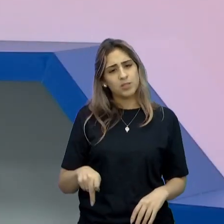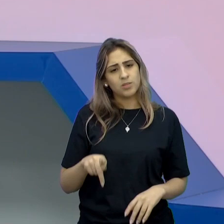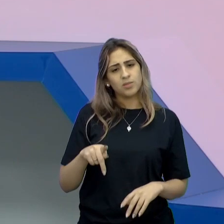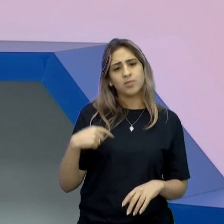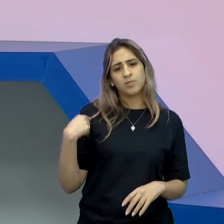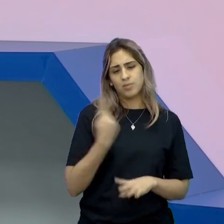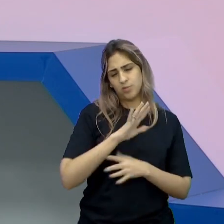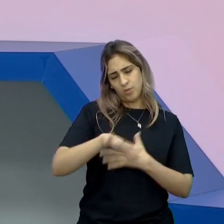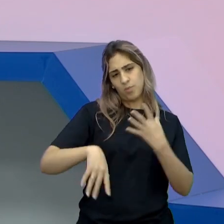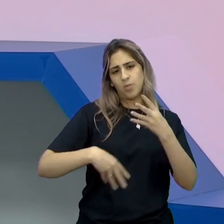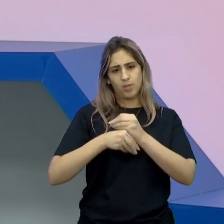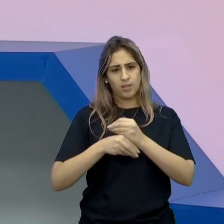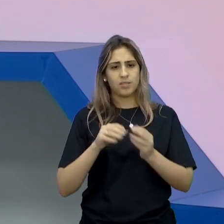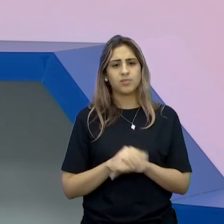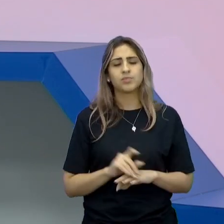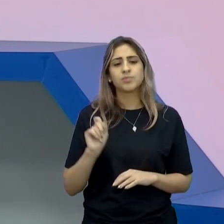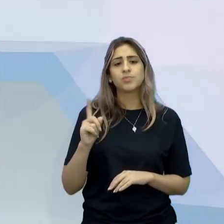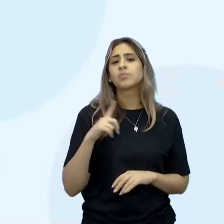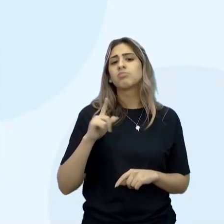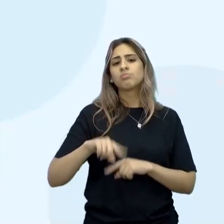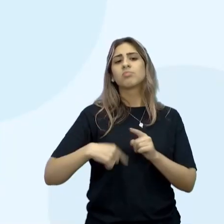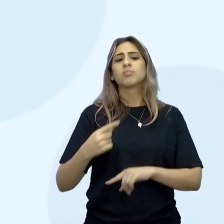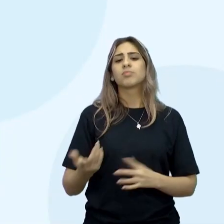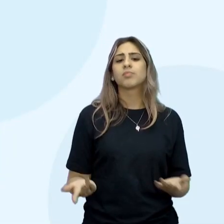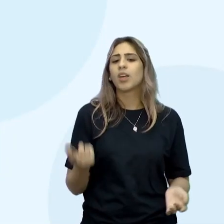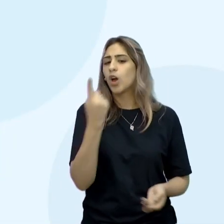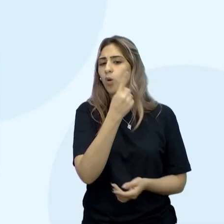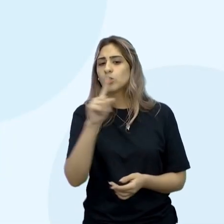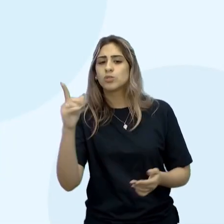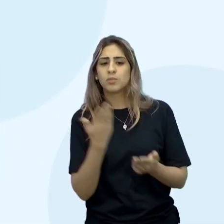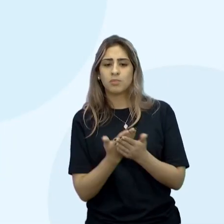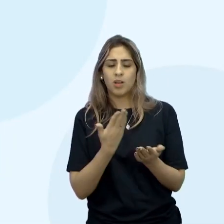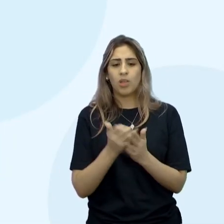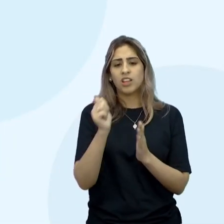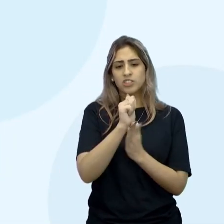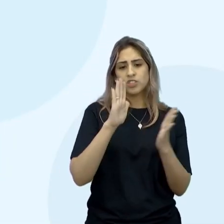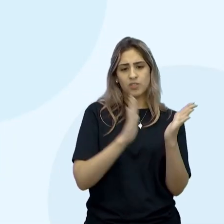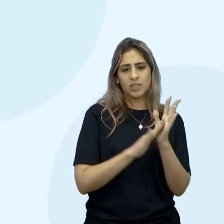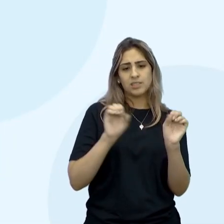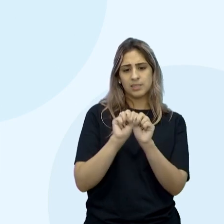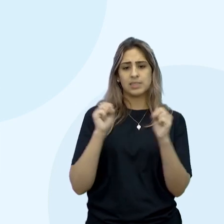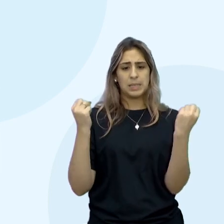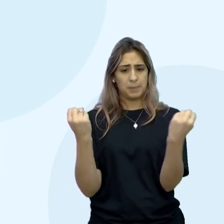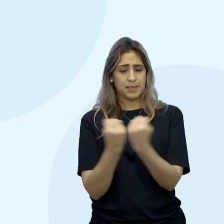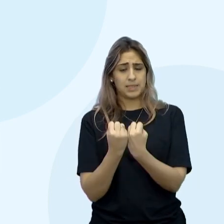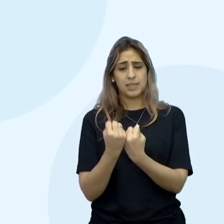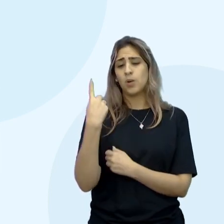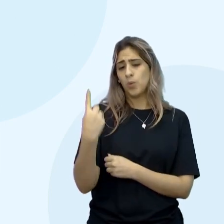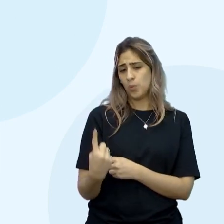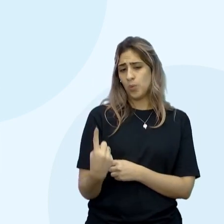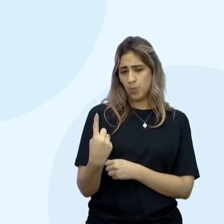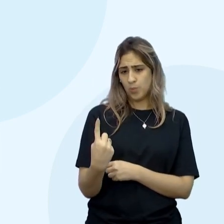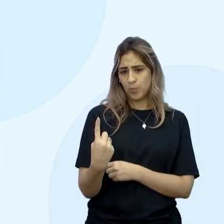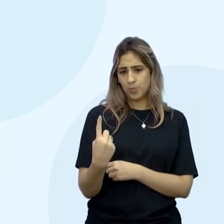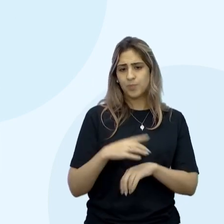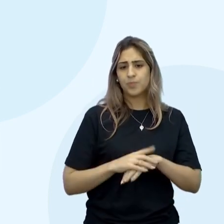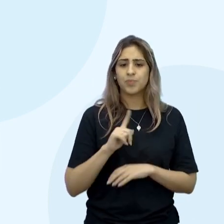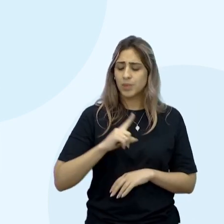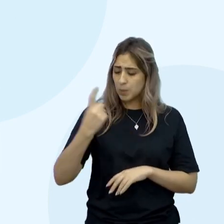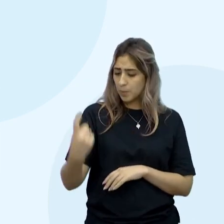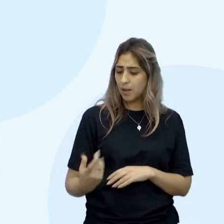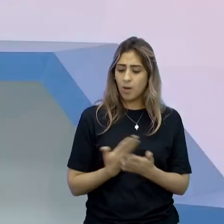dos nossos componentes. E o que vem por aí? A última aula do nosso Se Liga na Mídia, nossa aula de sistematização, tem uma